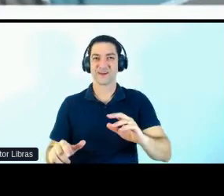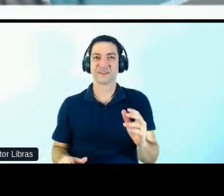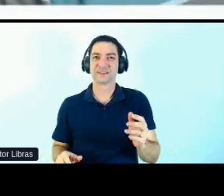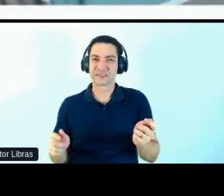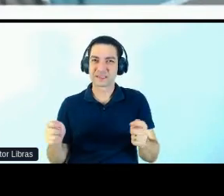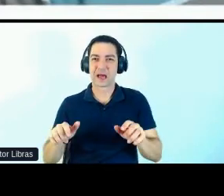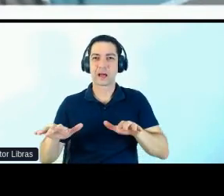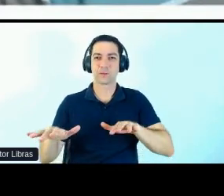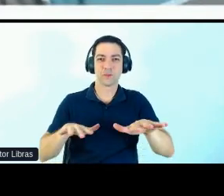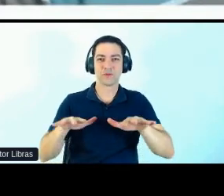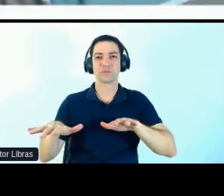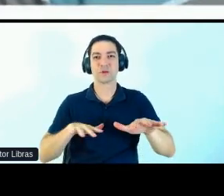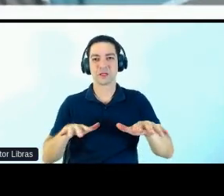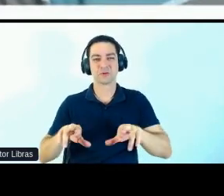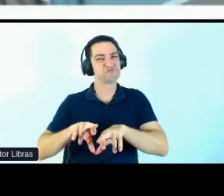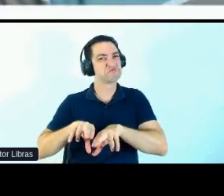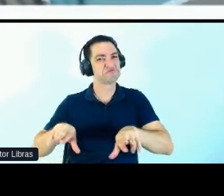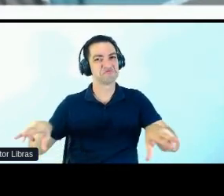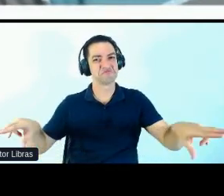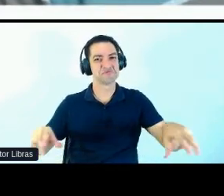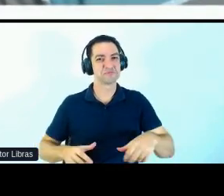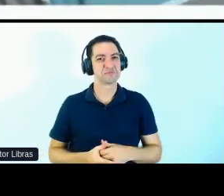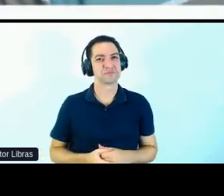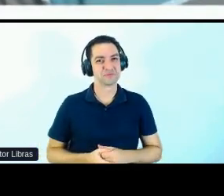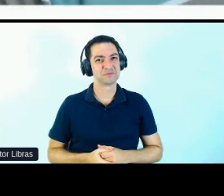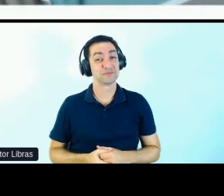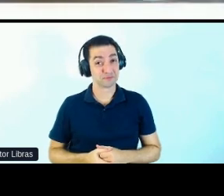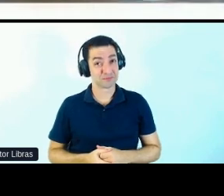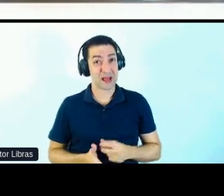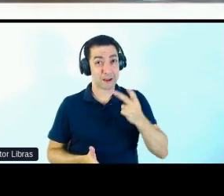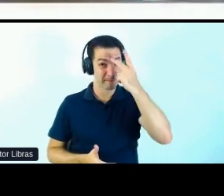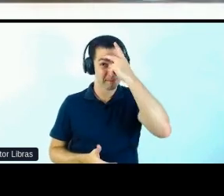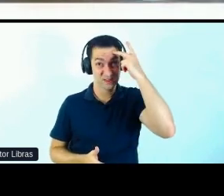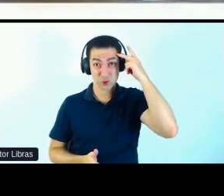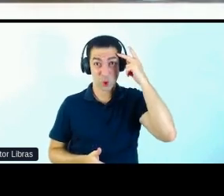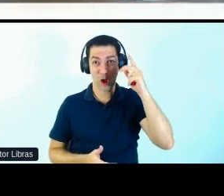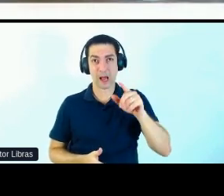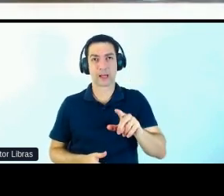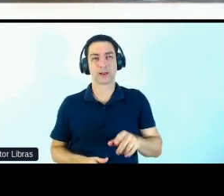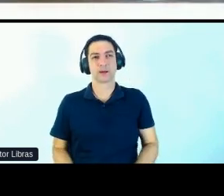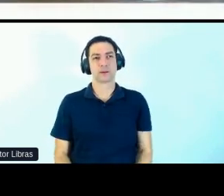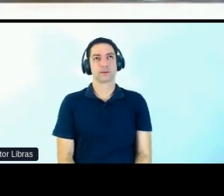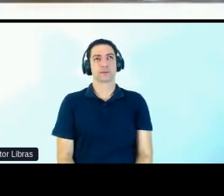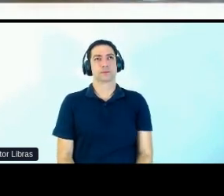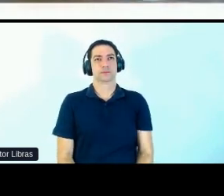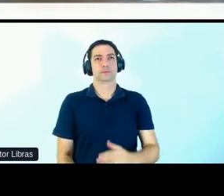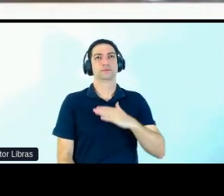Né? Então, a gente tem soluções.